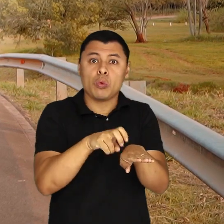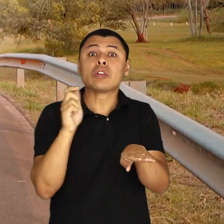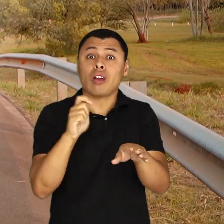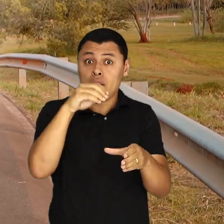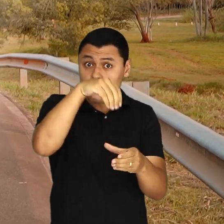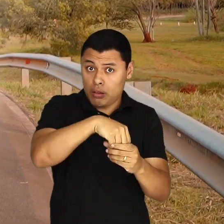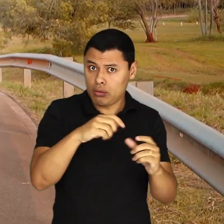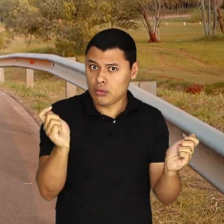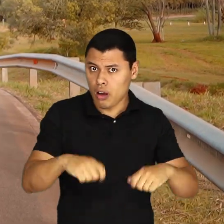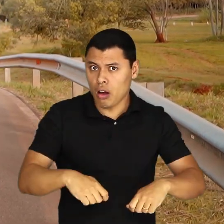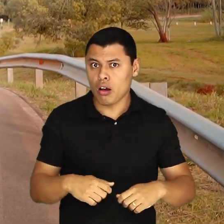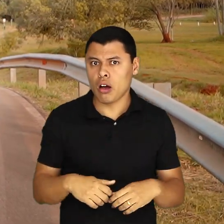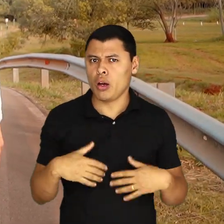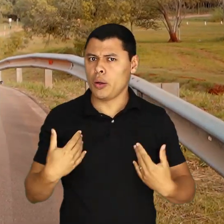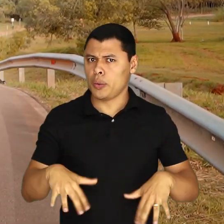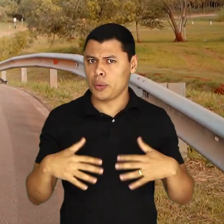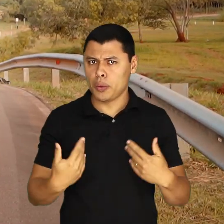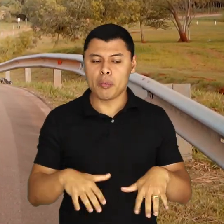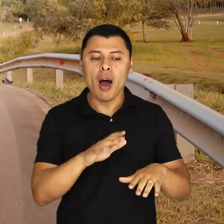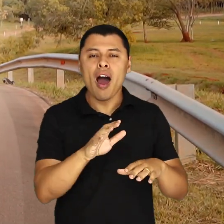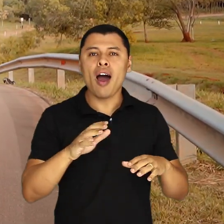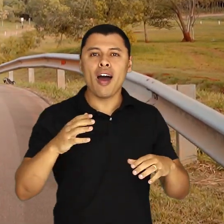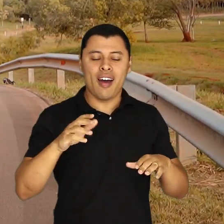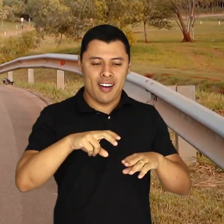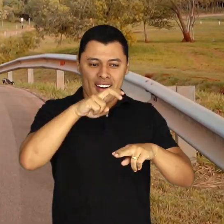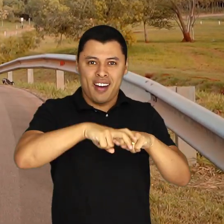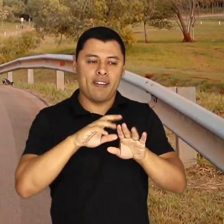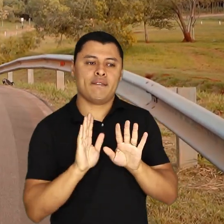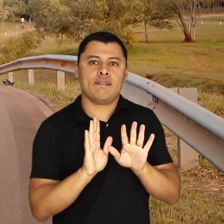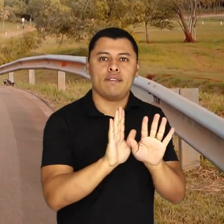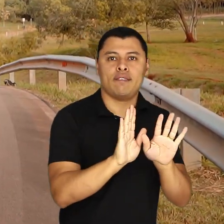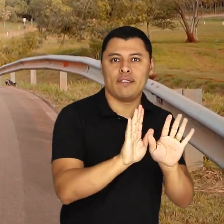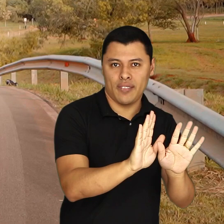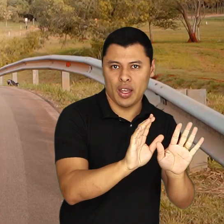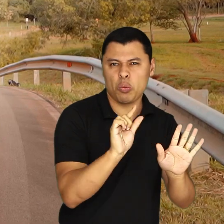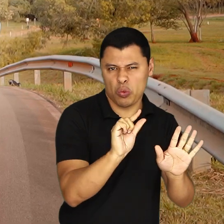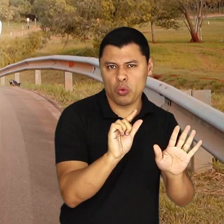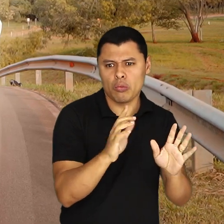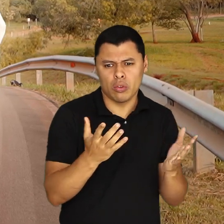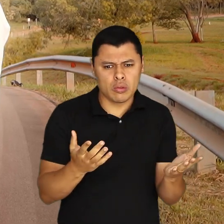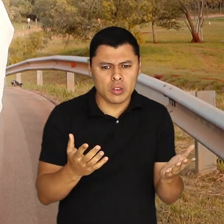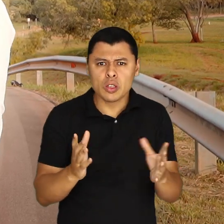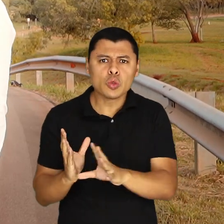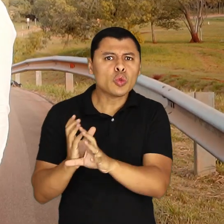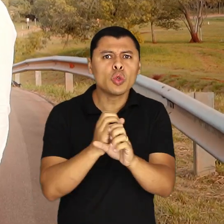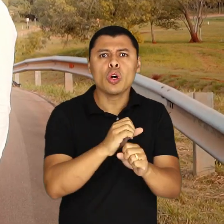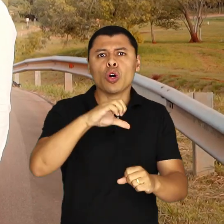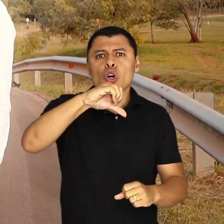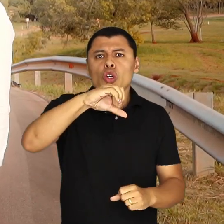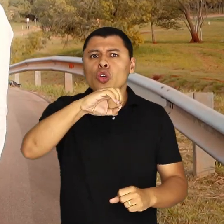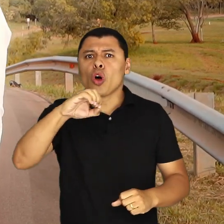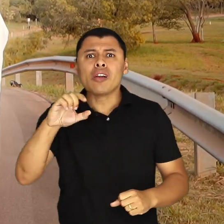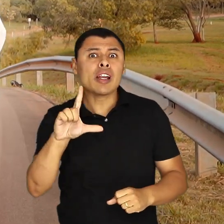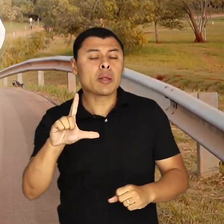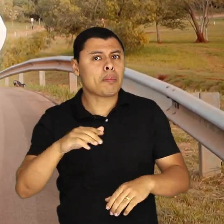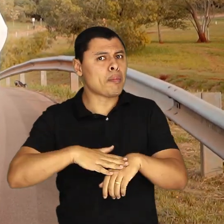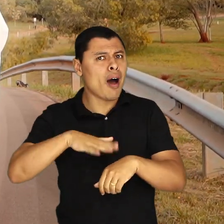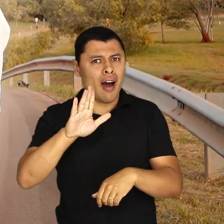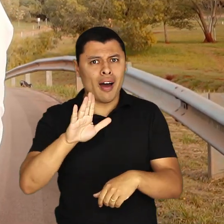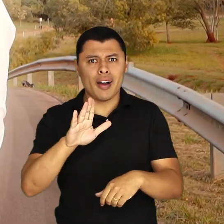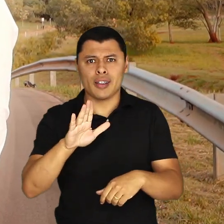aro 27,5, que não é pouca coisa, lógico, tem que deitar os bancos ali, e cara, dá mais de 900 litros aí quando